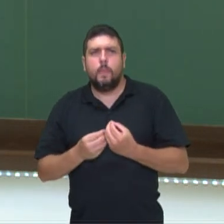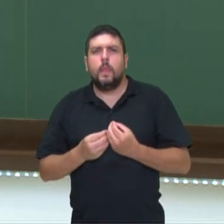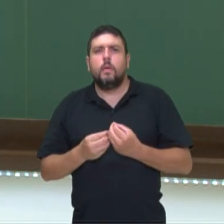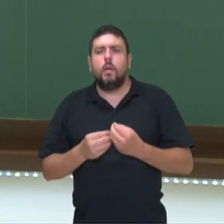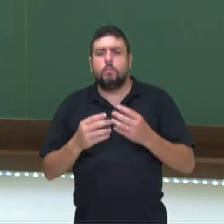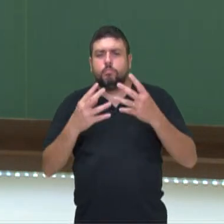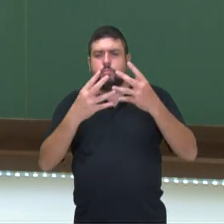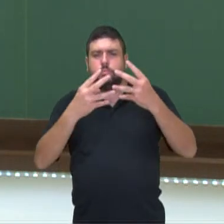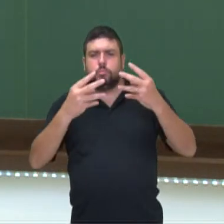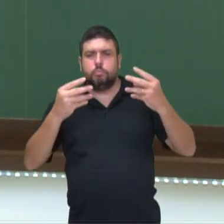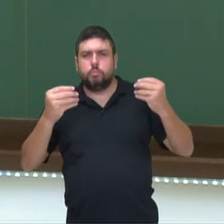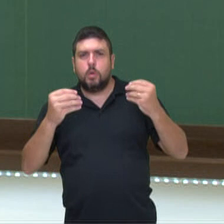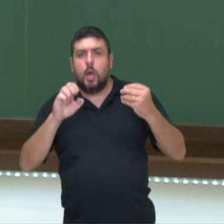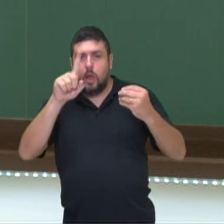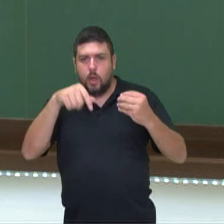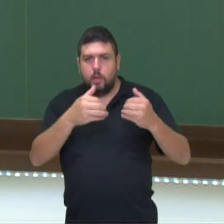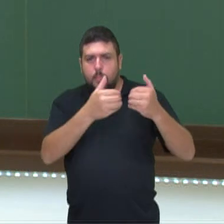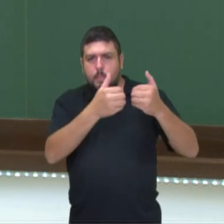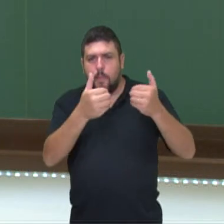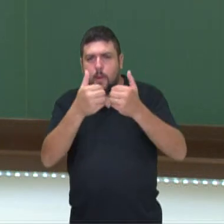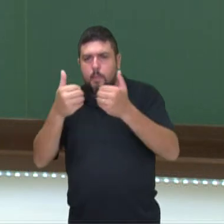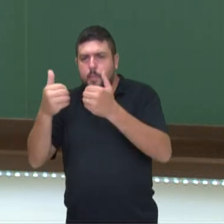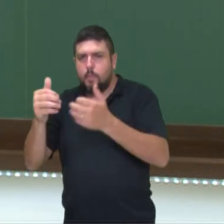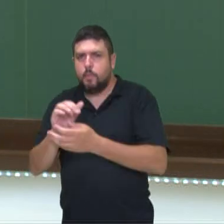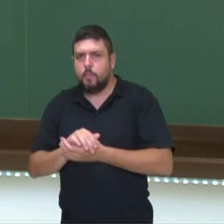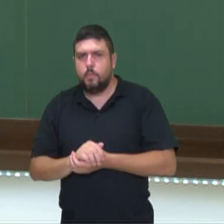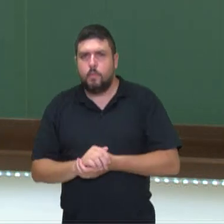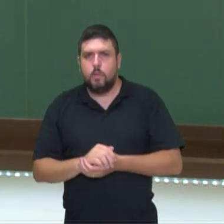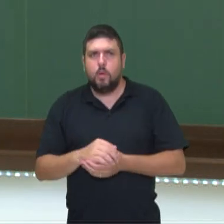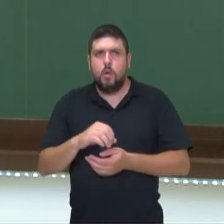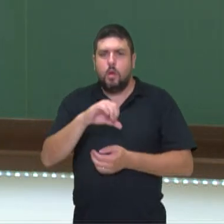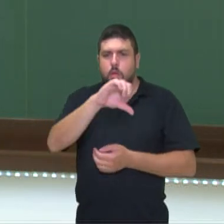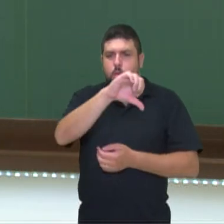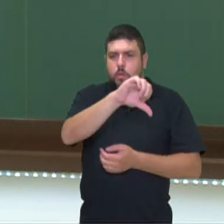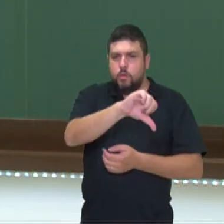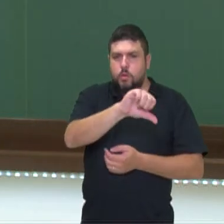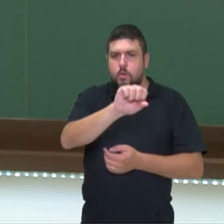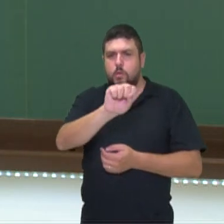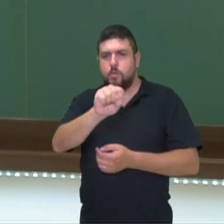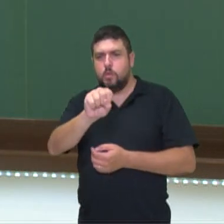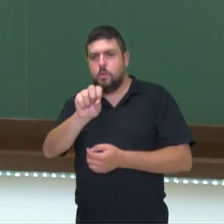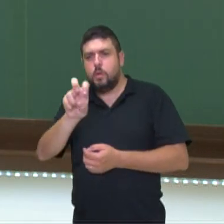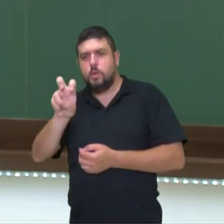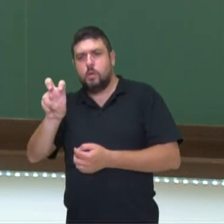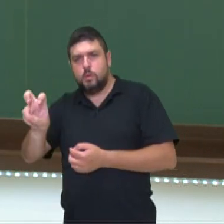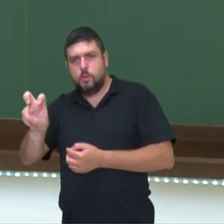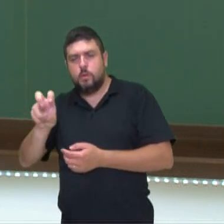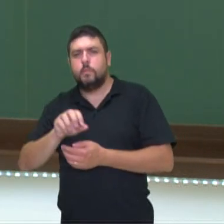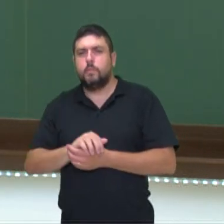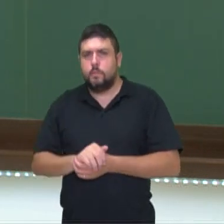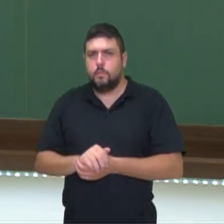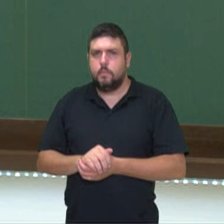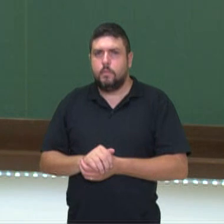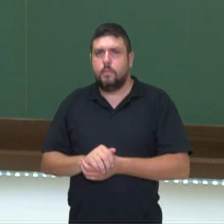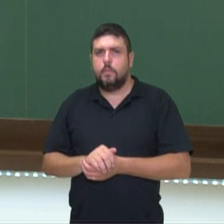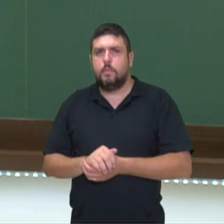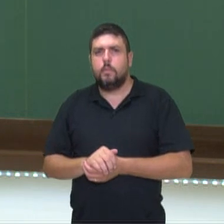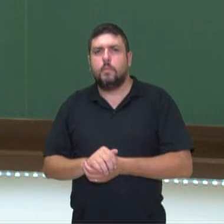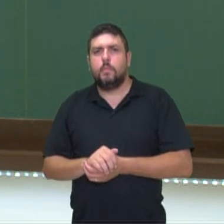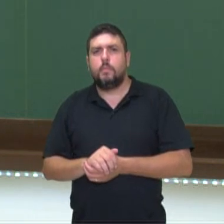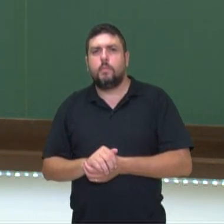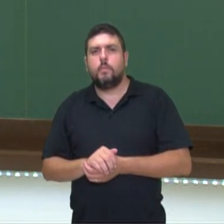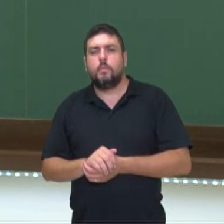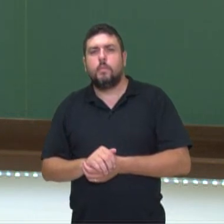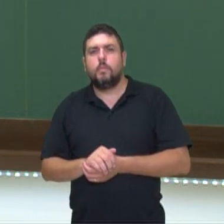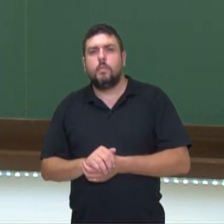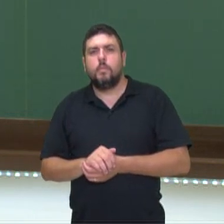Decompor é separar. Então, olha lá, decompus o número 985, não era? Não foi o total de peças?